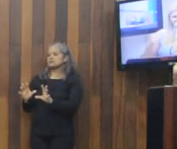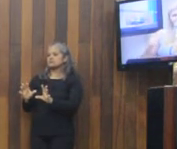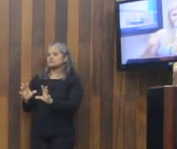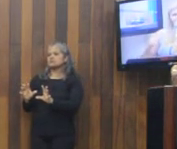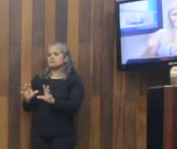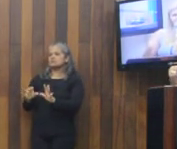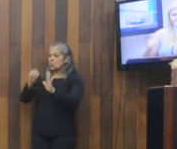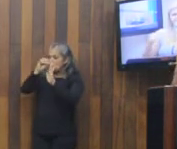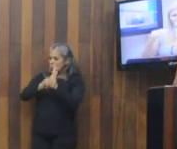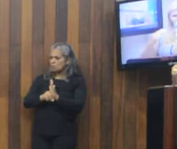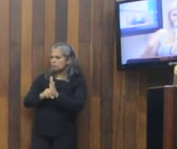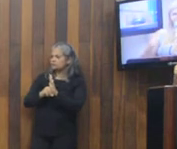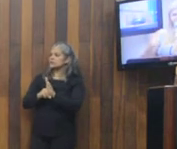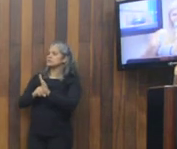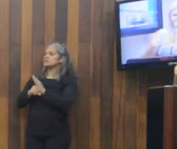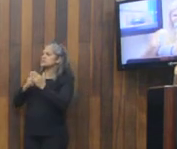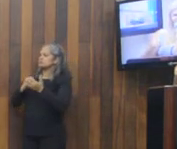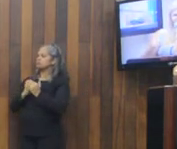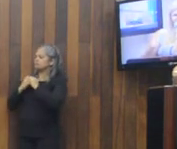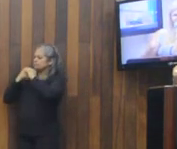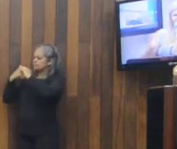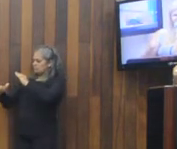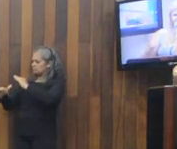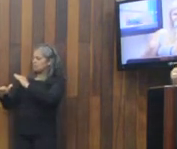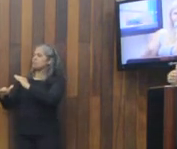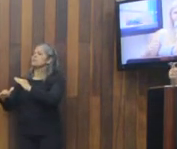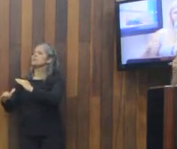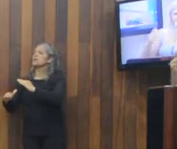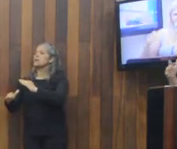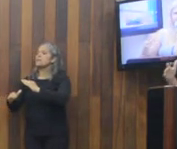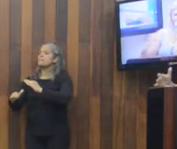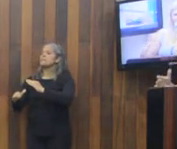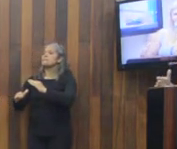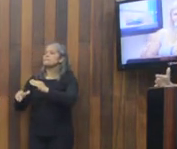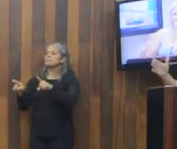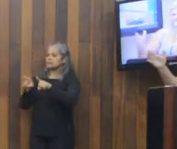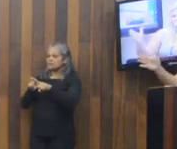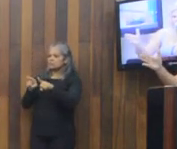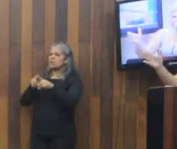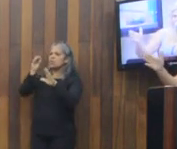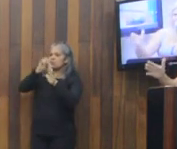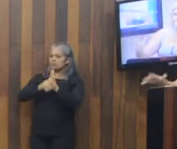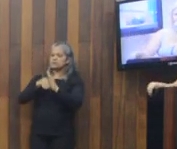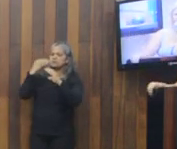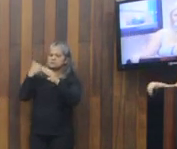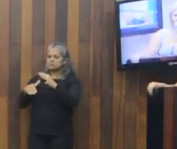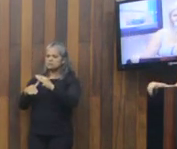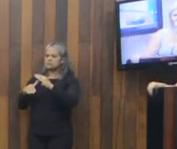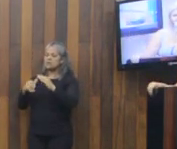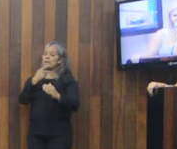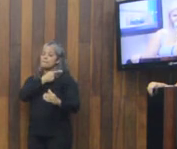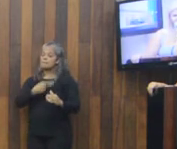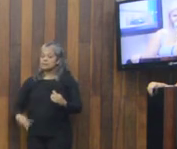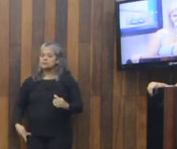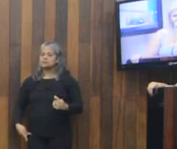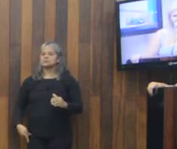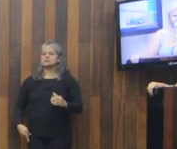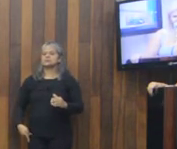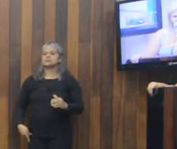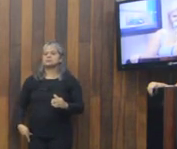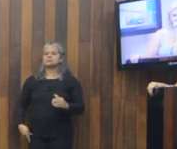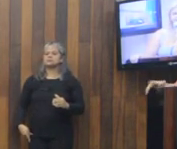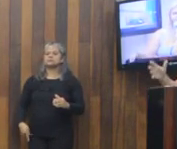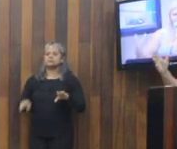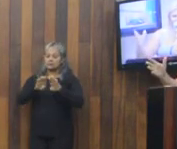a prefeitura dizendo o motivo que eu não aceitava para o prefeito e mandei também um ofício para o nosso presidente